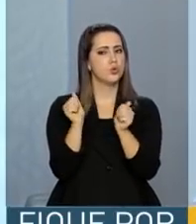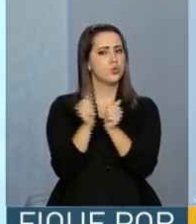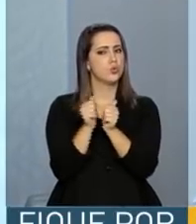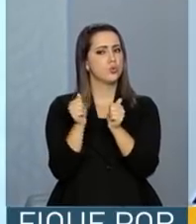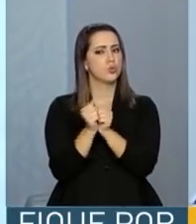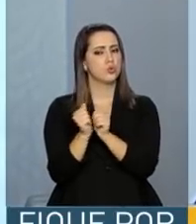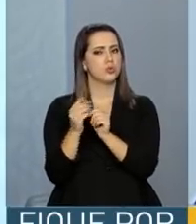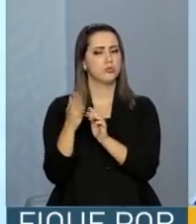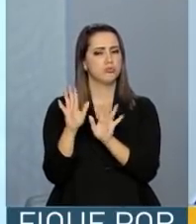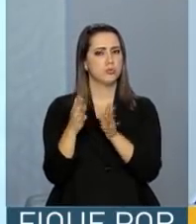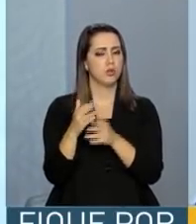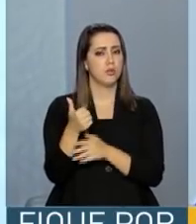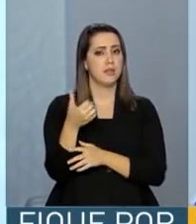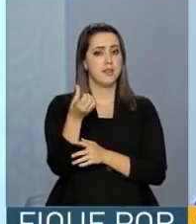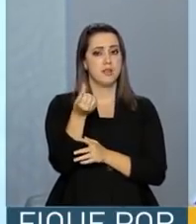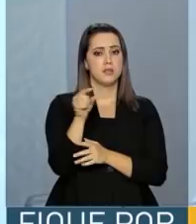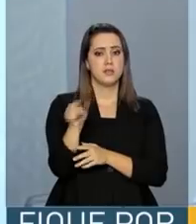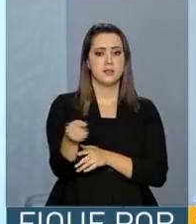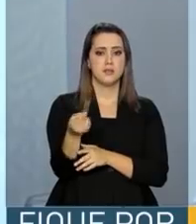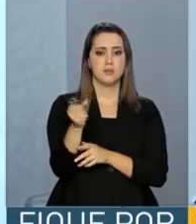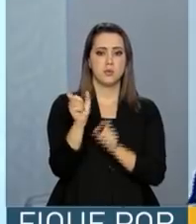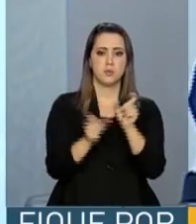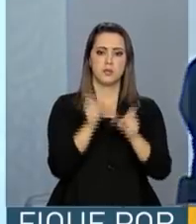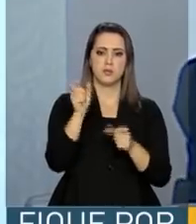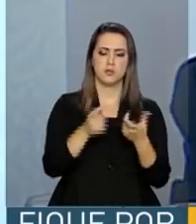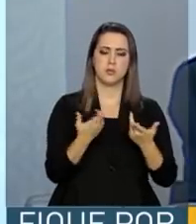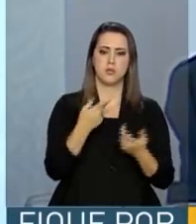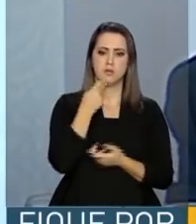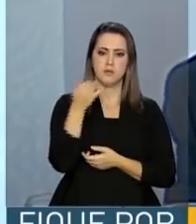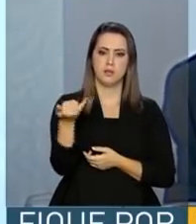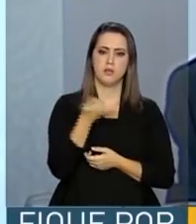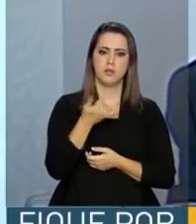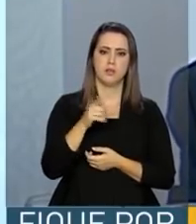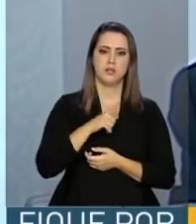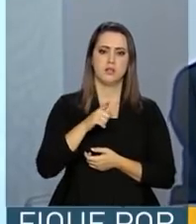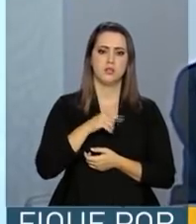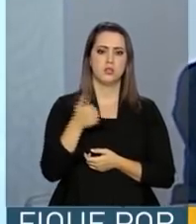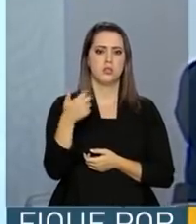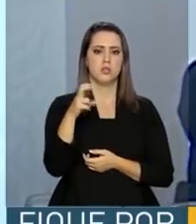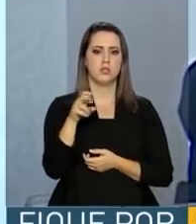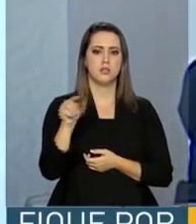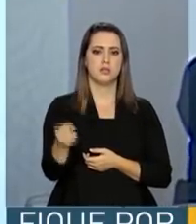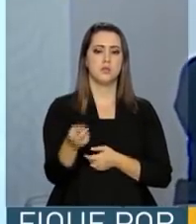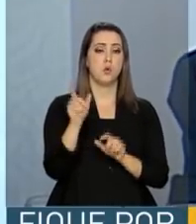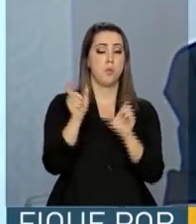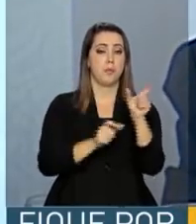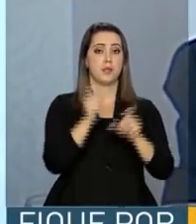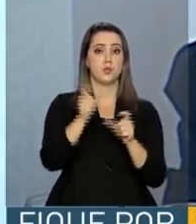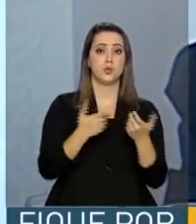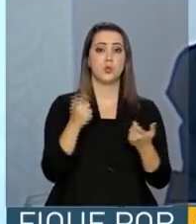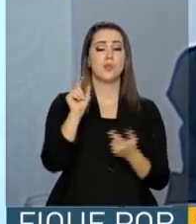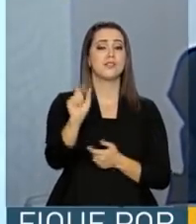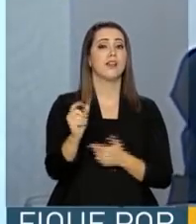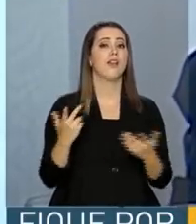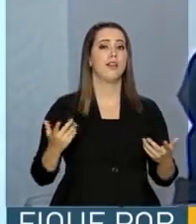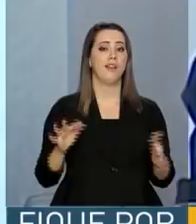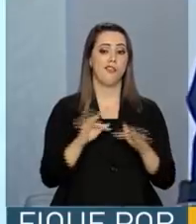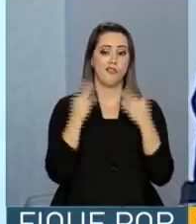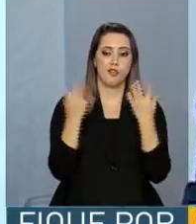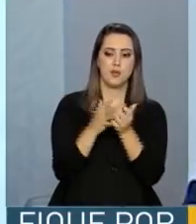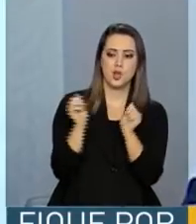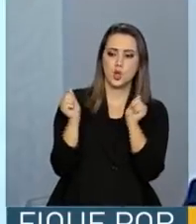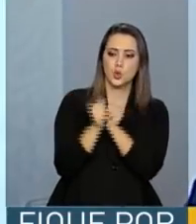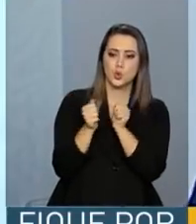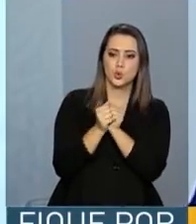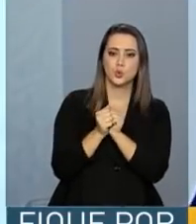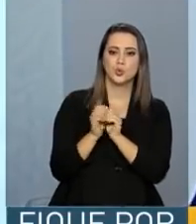estudar 4 416 mil pessoas me disseram que há 15 mil pessoas lá no evento estão os familiares que estão recebendo